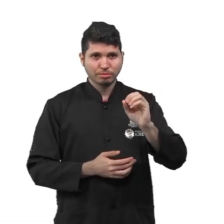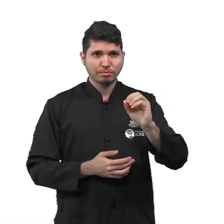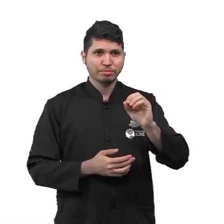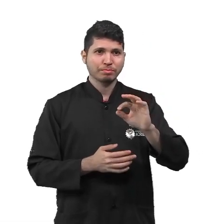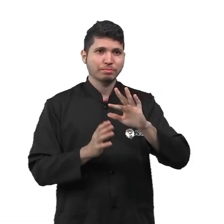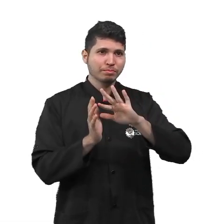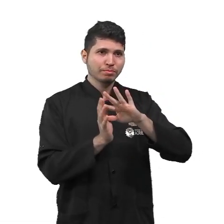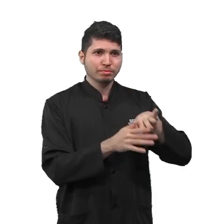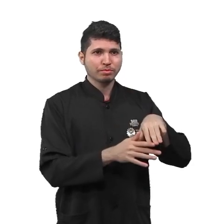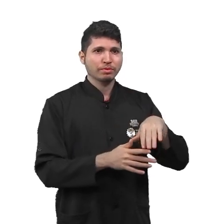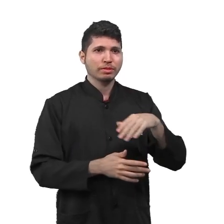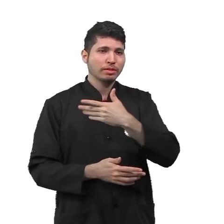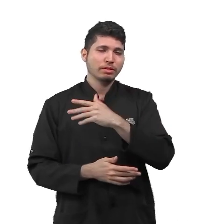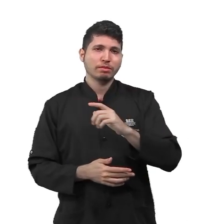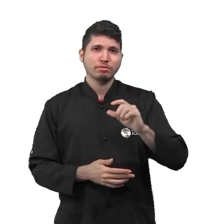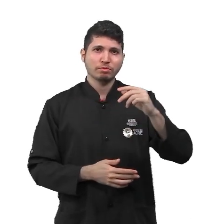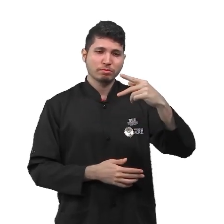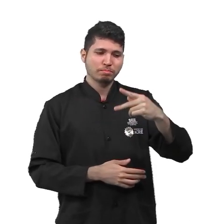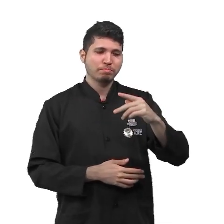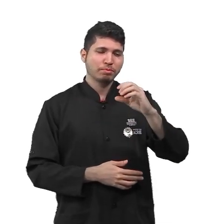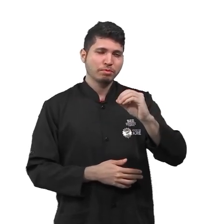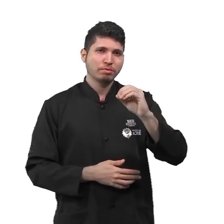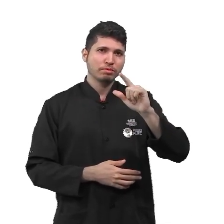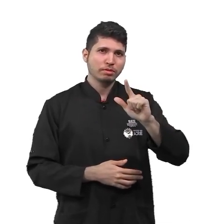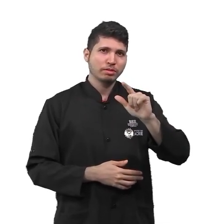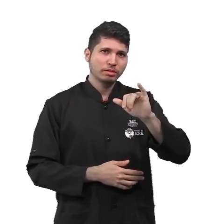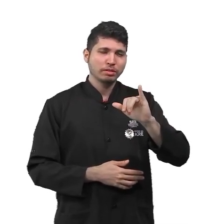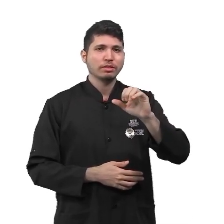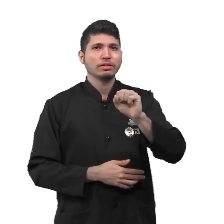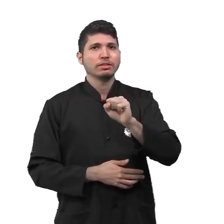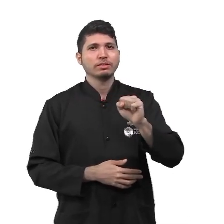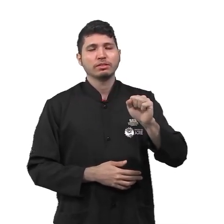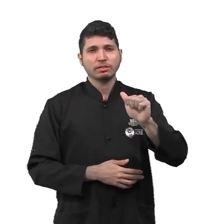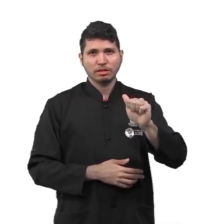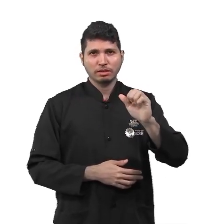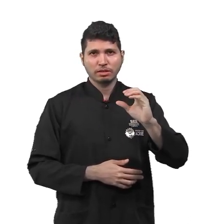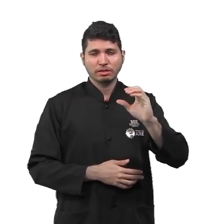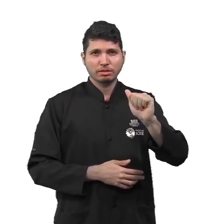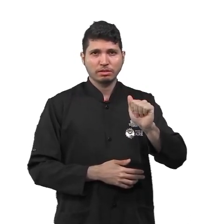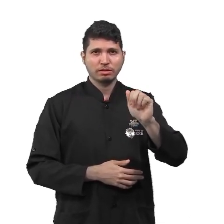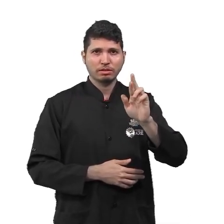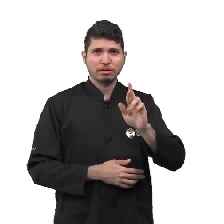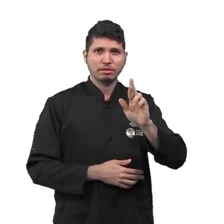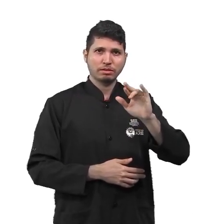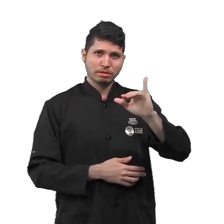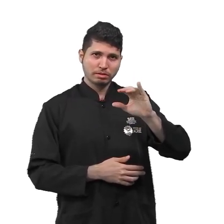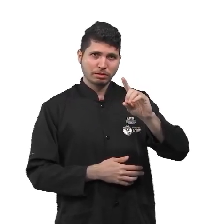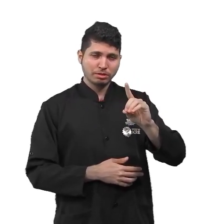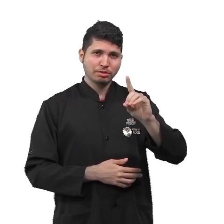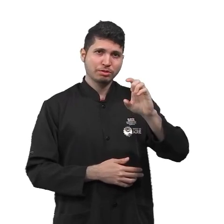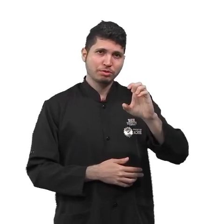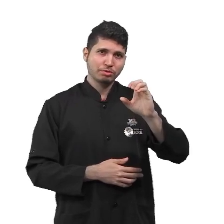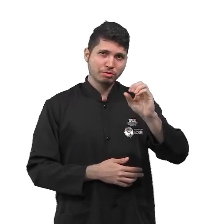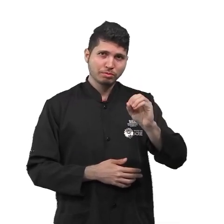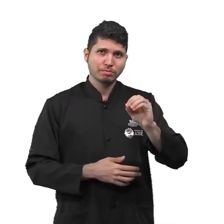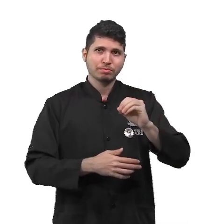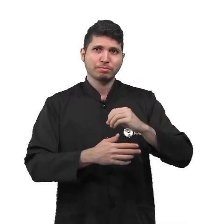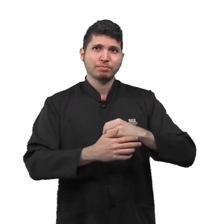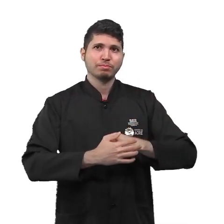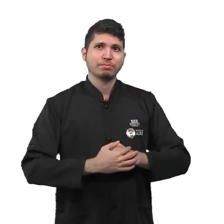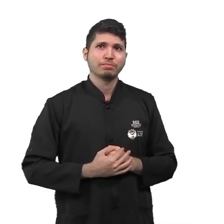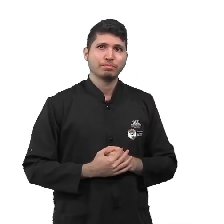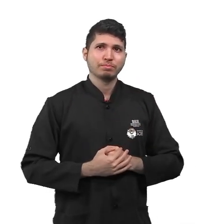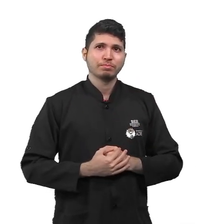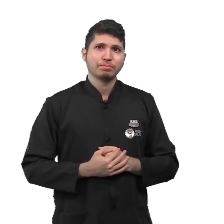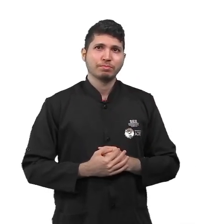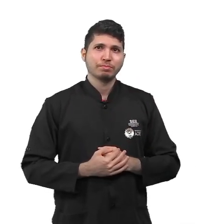da celulose das plantas. Eles também podem formar ali também o exoesqueleto de